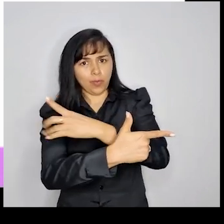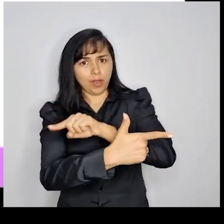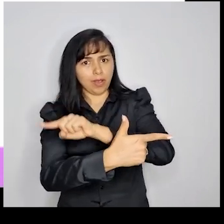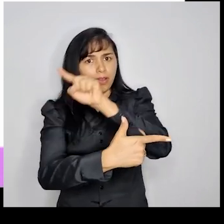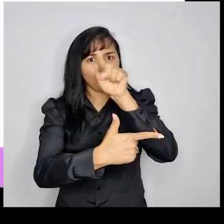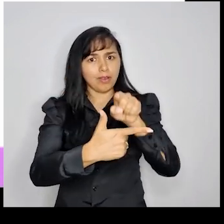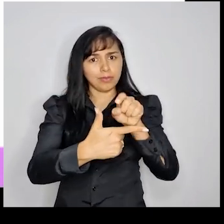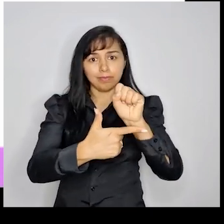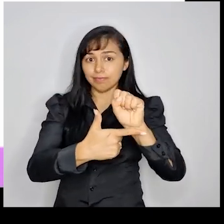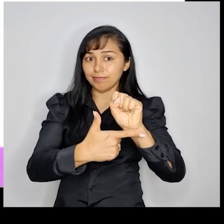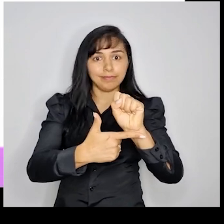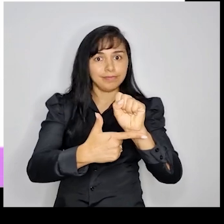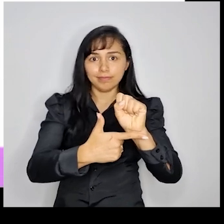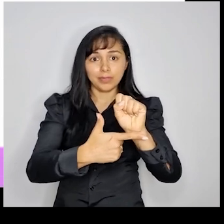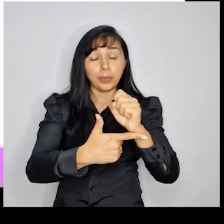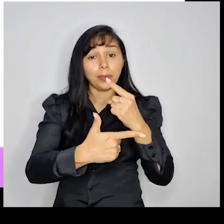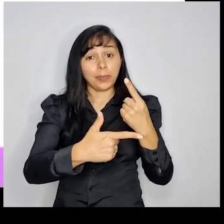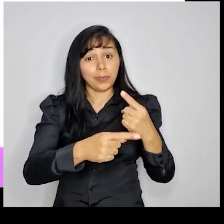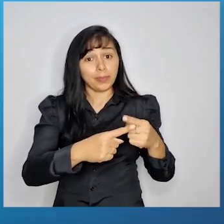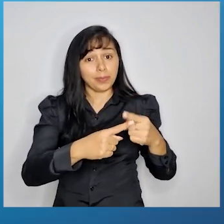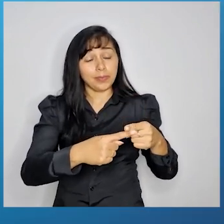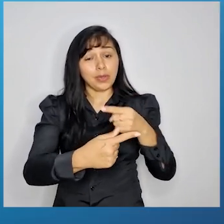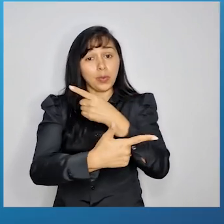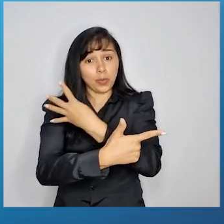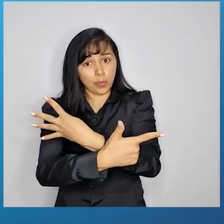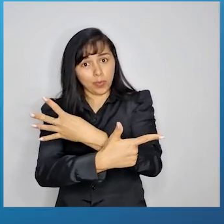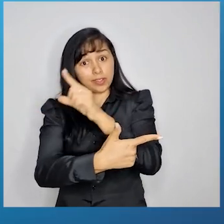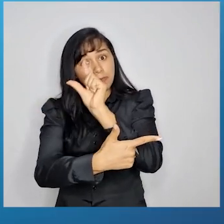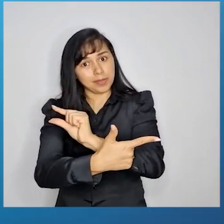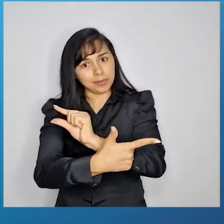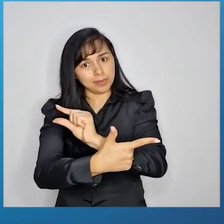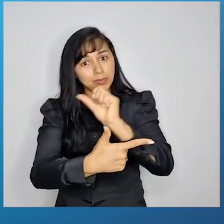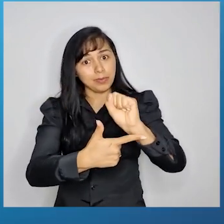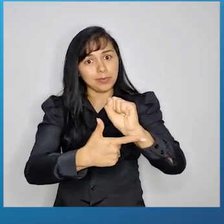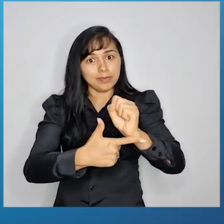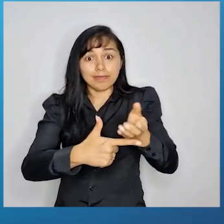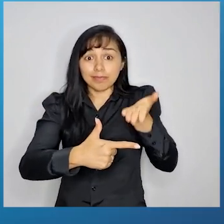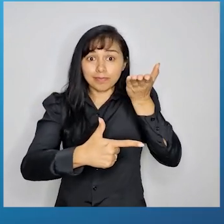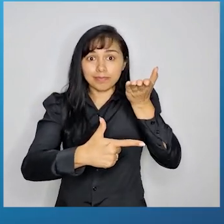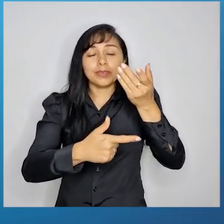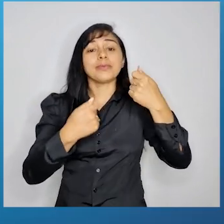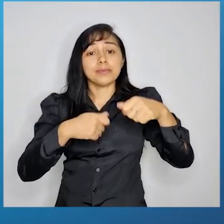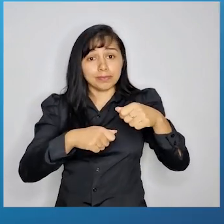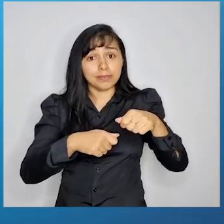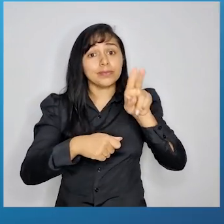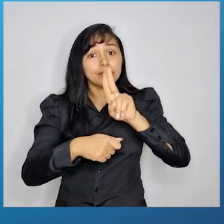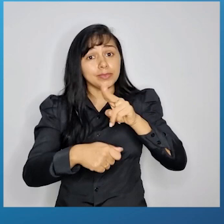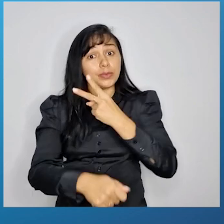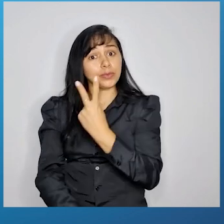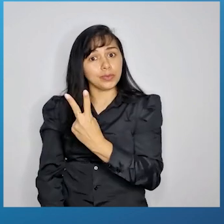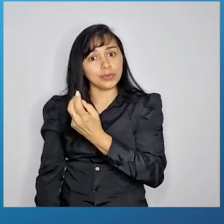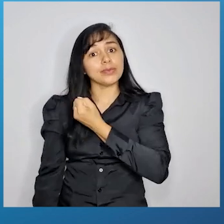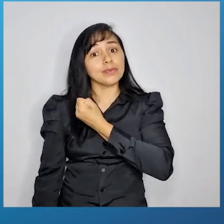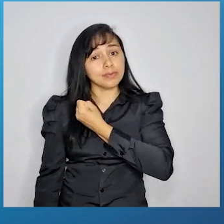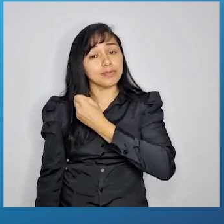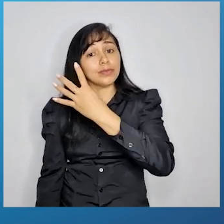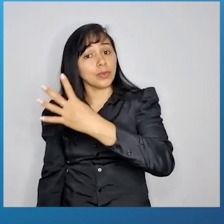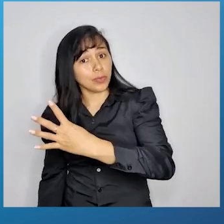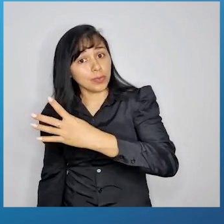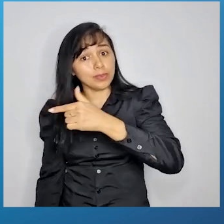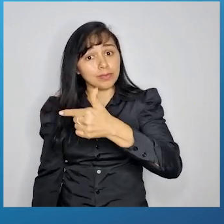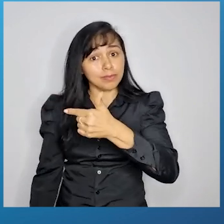4, porque ele é menor do que o 8. Então aqui nós vamos operar com o 42, nós vamos